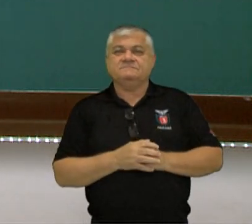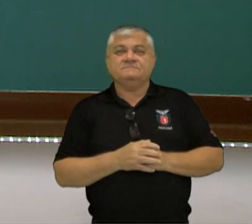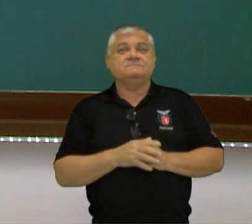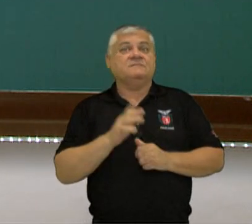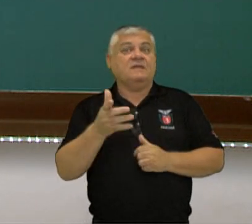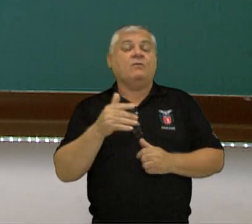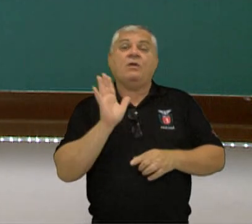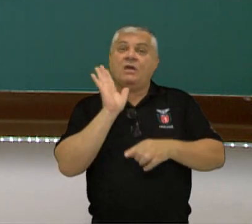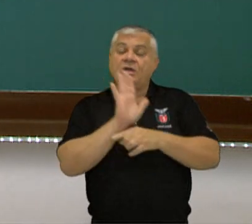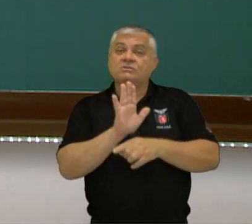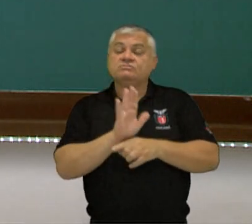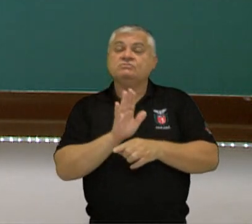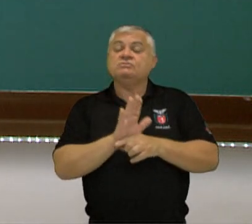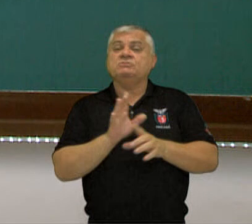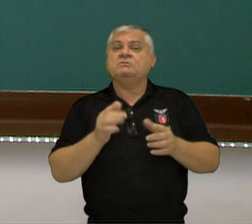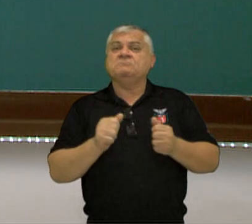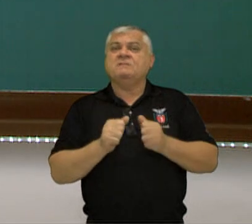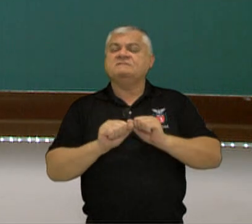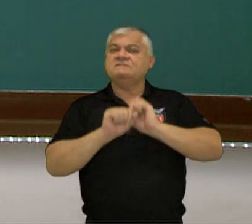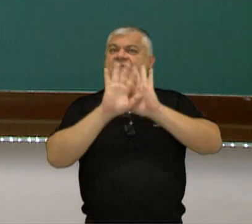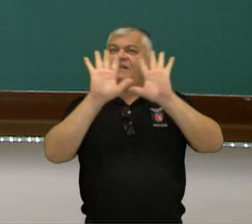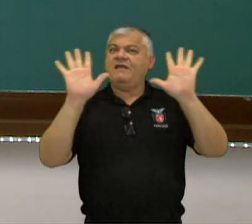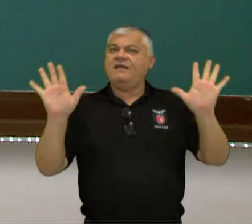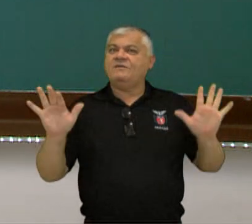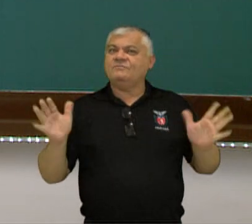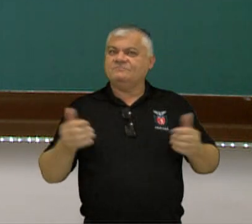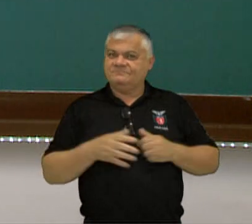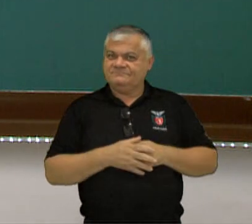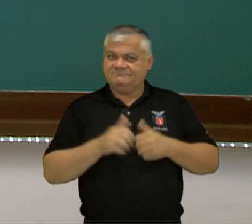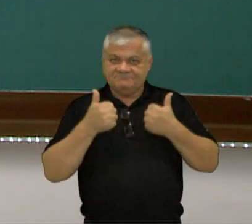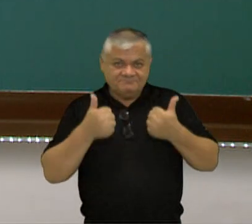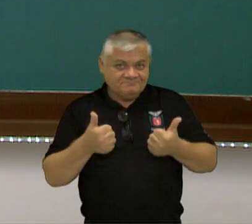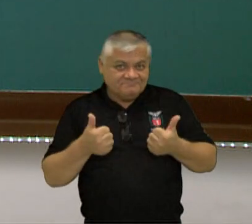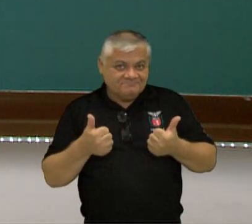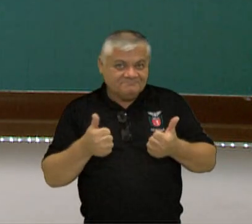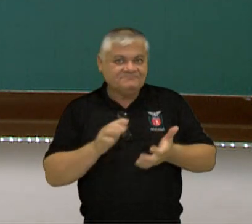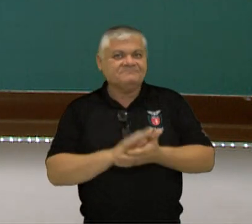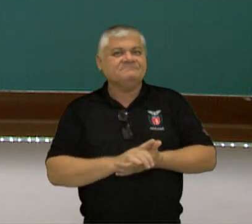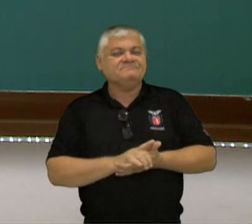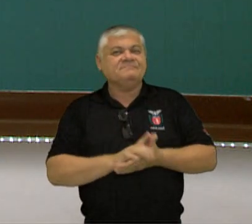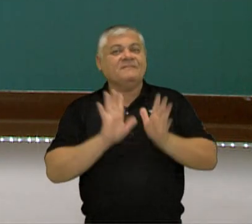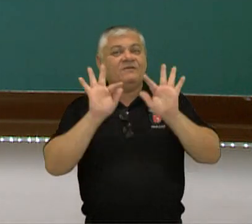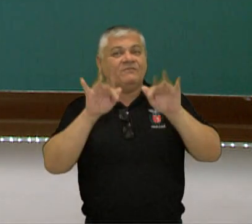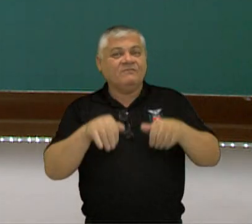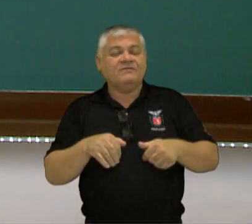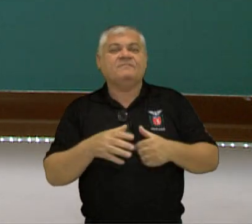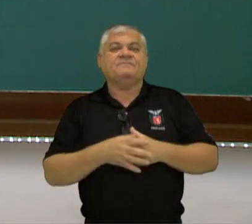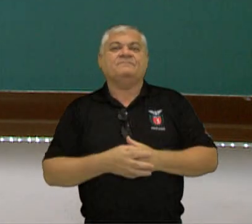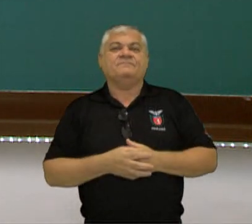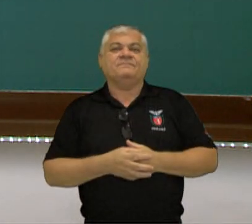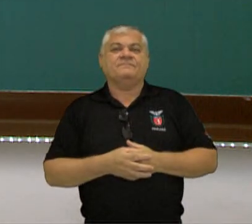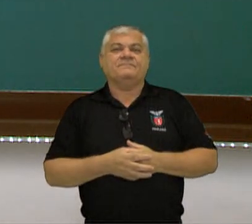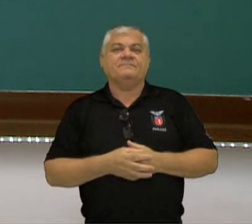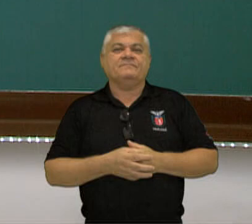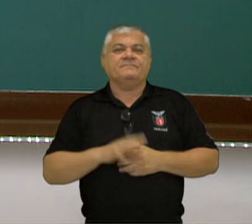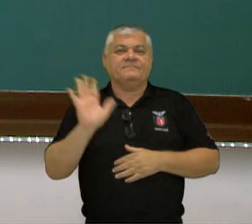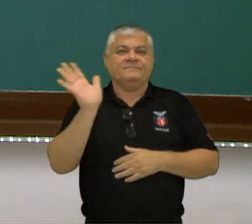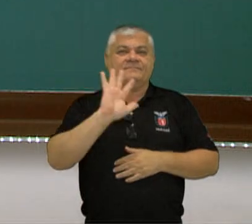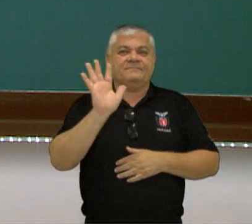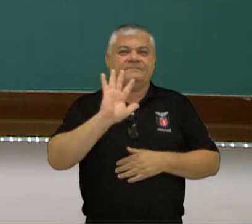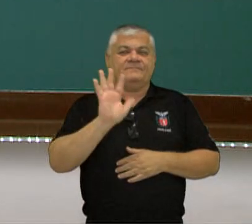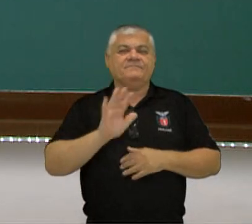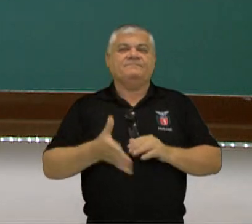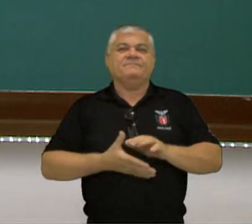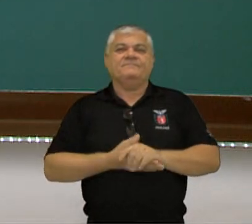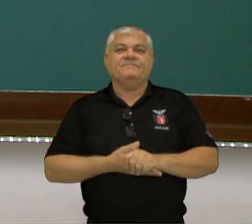ela deixa a nossa resolução um pouco mais limpa. Tranquilo? Então é isso aí. Até mais!